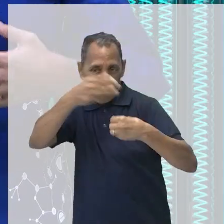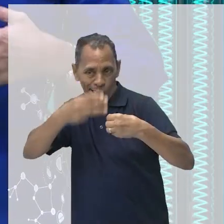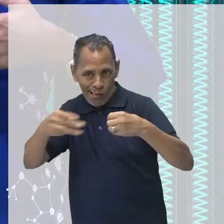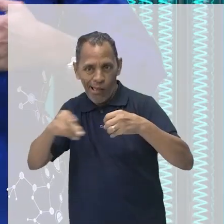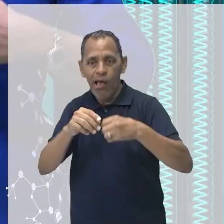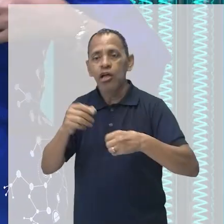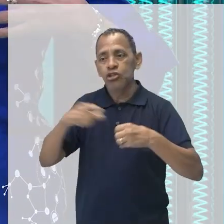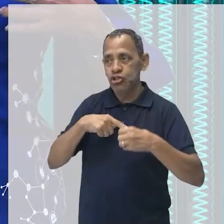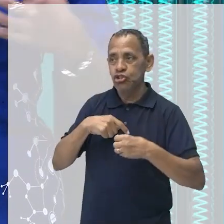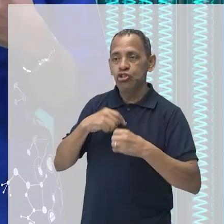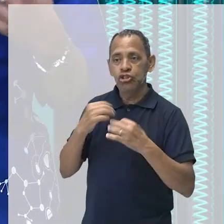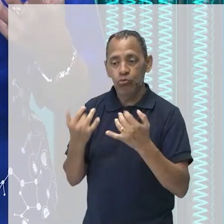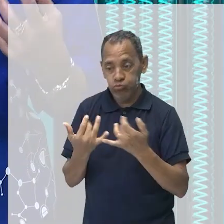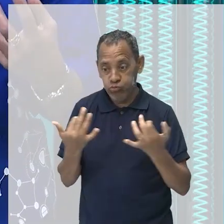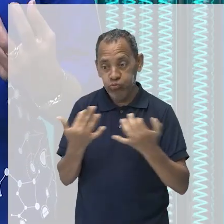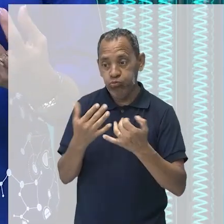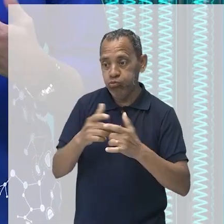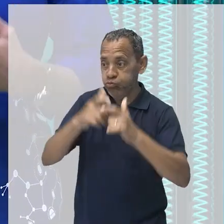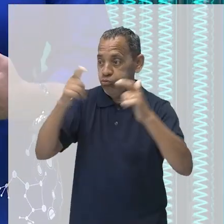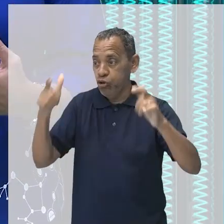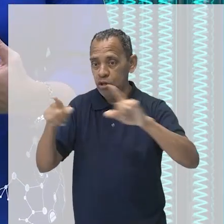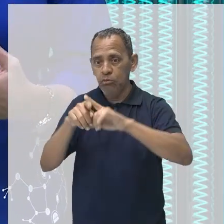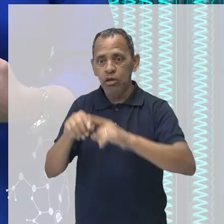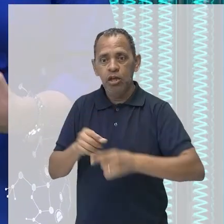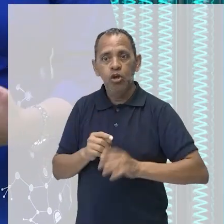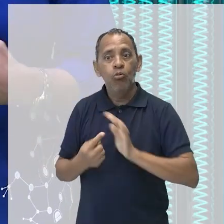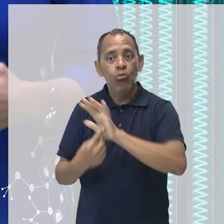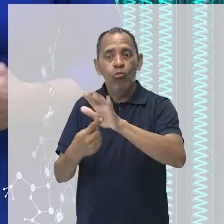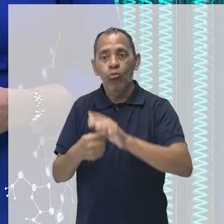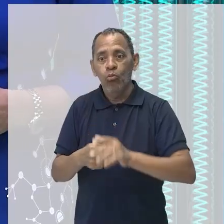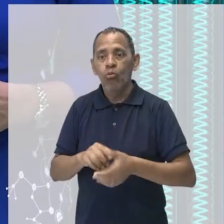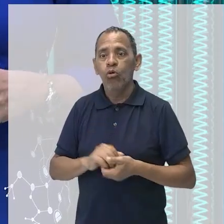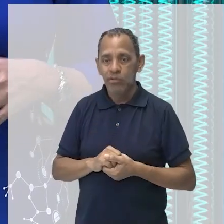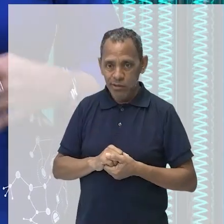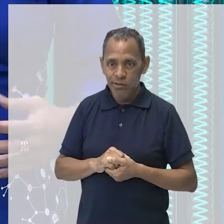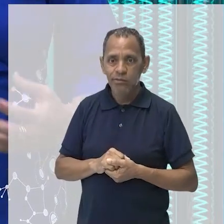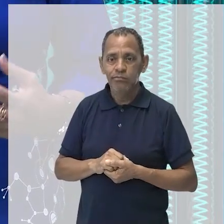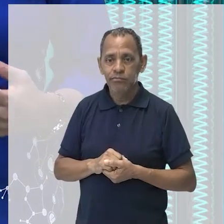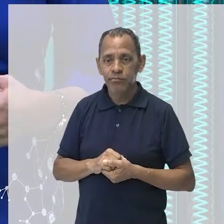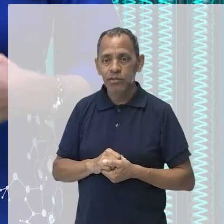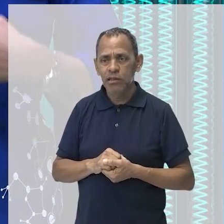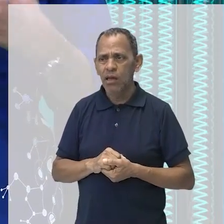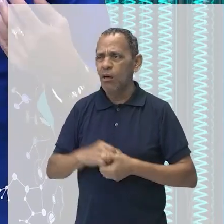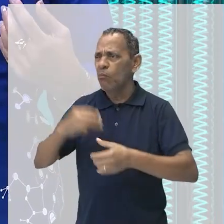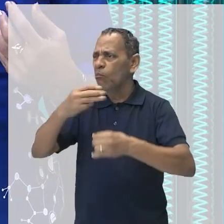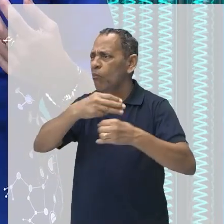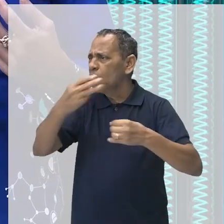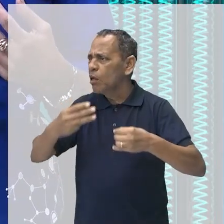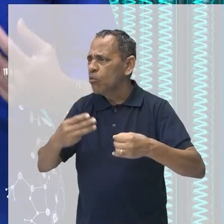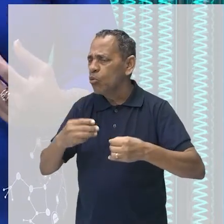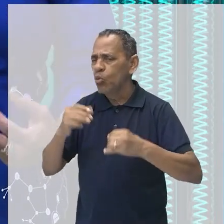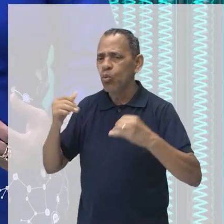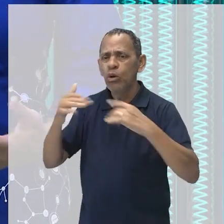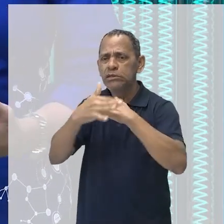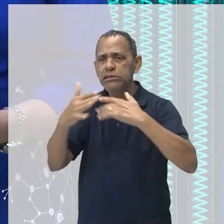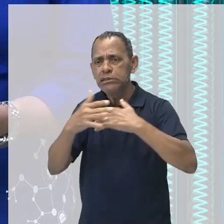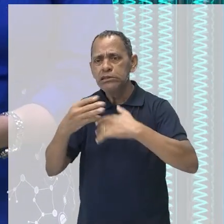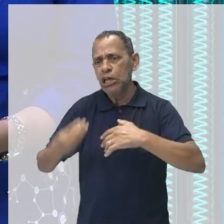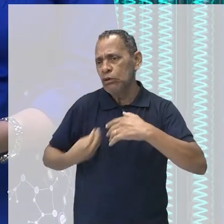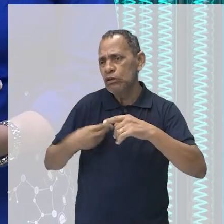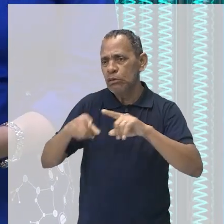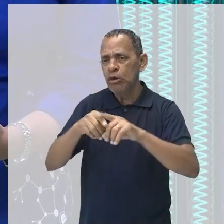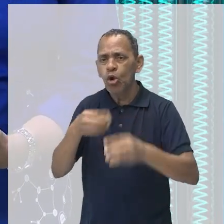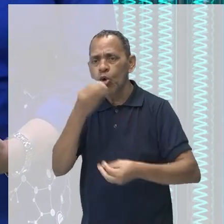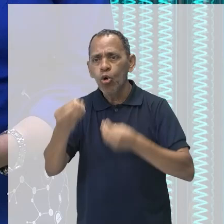muito grande, então ele tem toda aquela expressividade de horror. Aí outro, mas Manacapuru é a cidade que eu vivo, como é que tá?